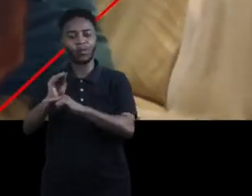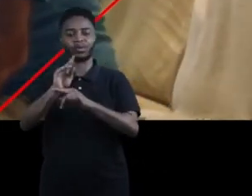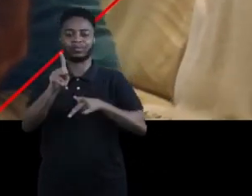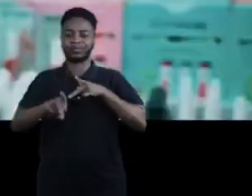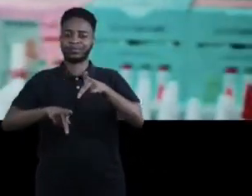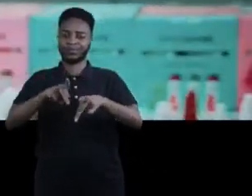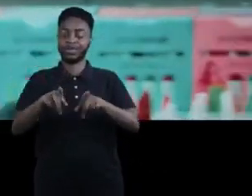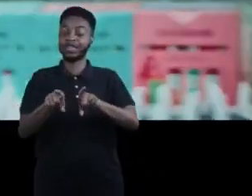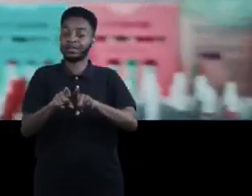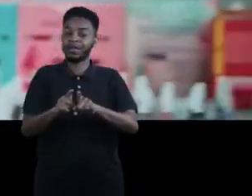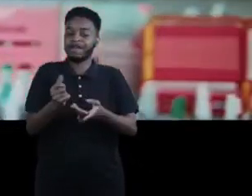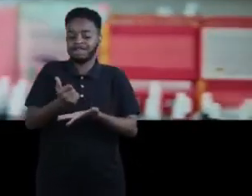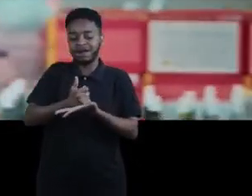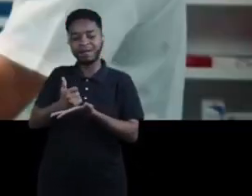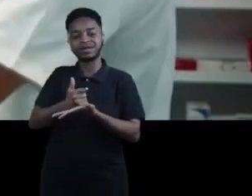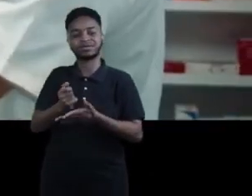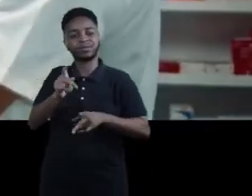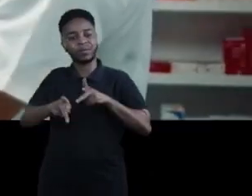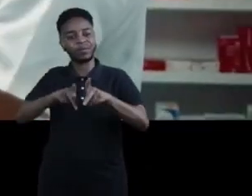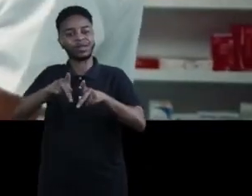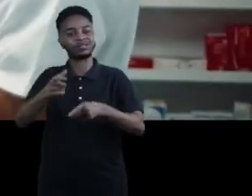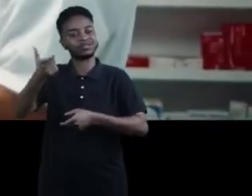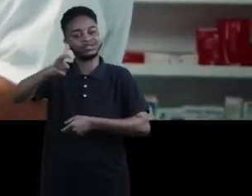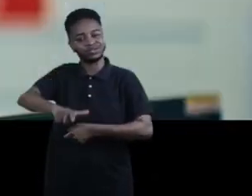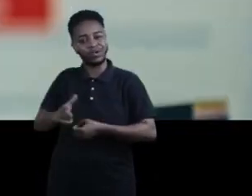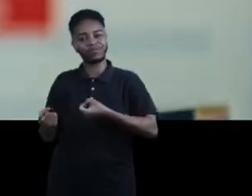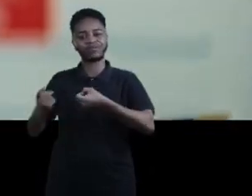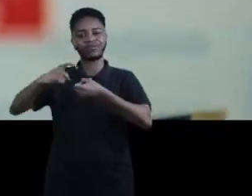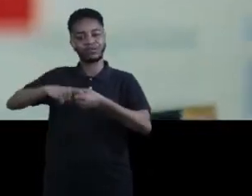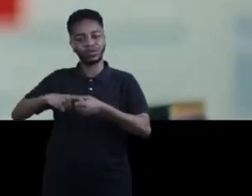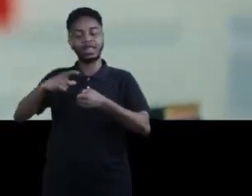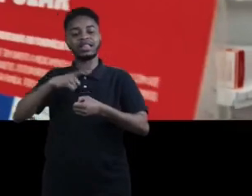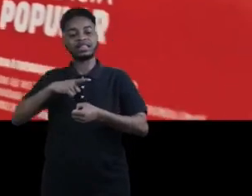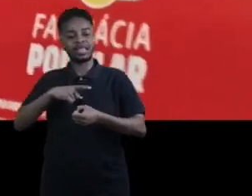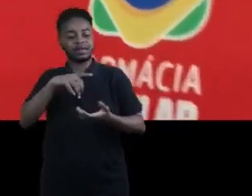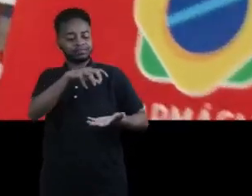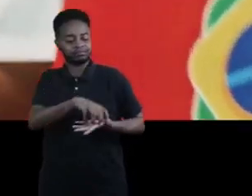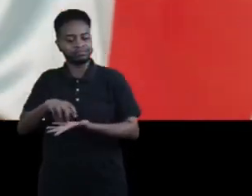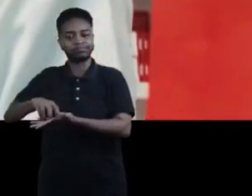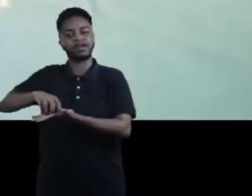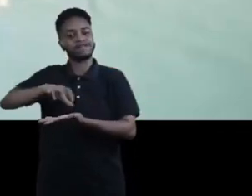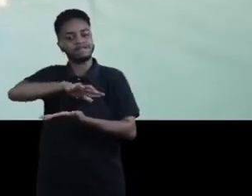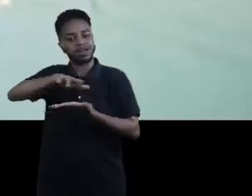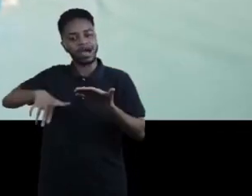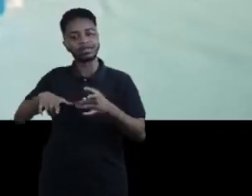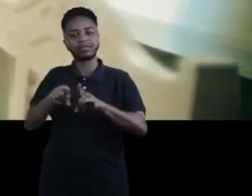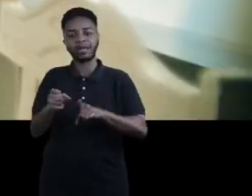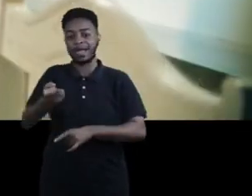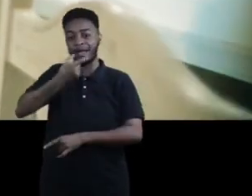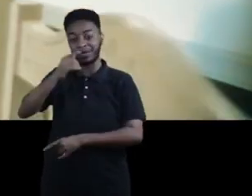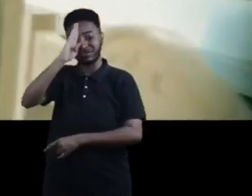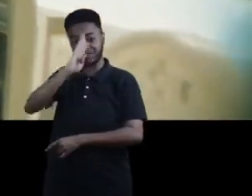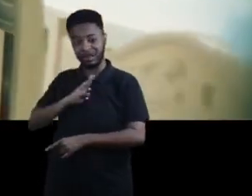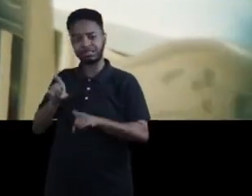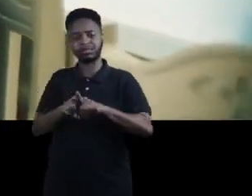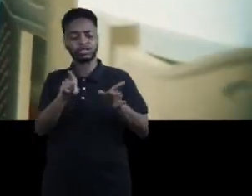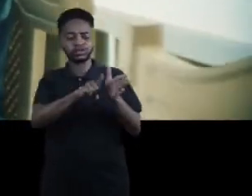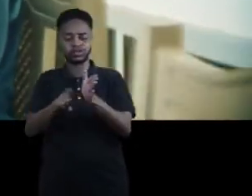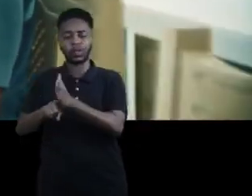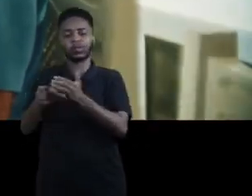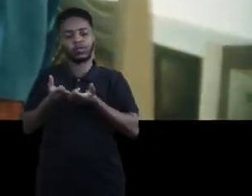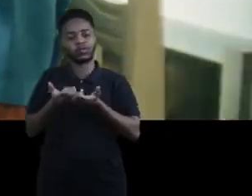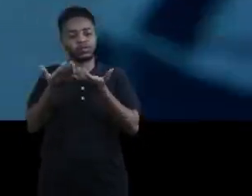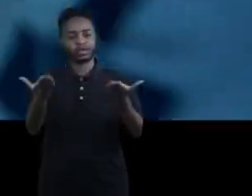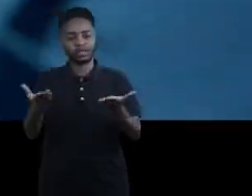nossa gente. O Farmácia Popular voltou mais forte, com mais unidades e medicamentos gratuitos e com desconto para